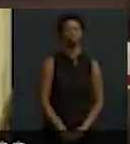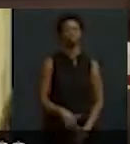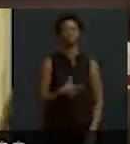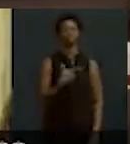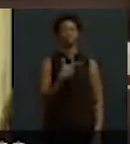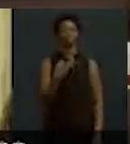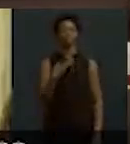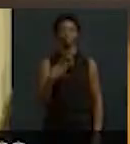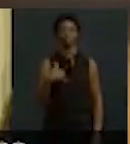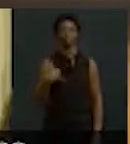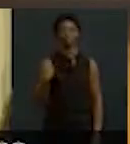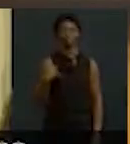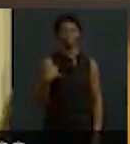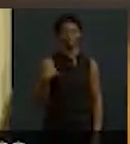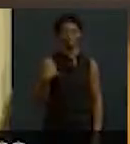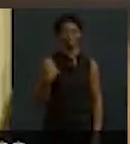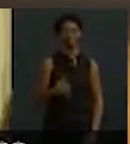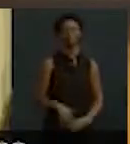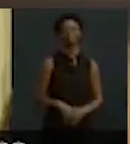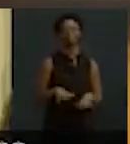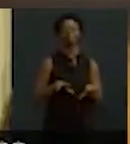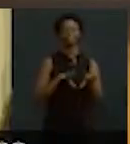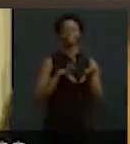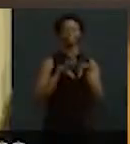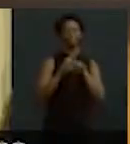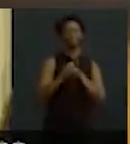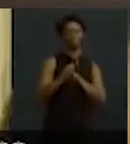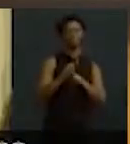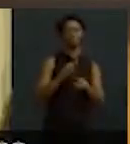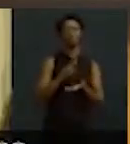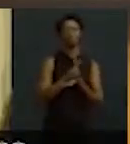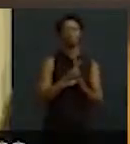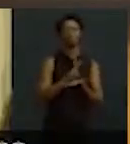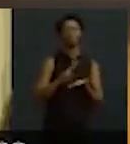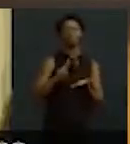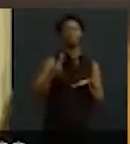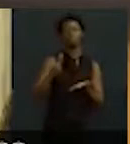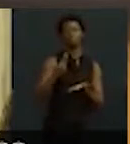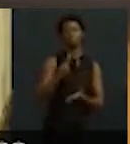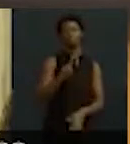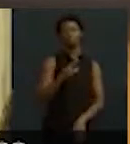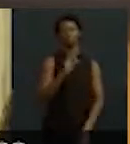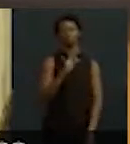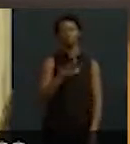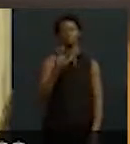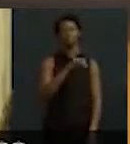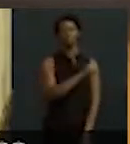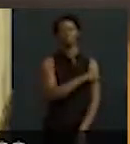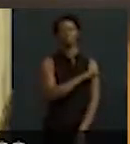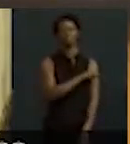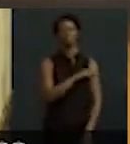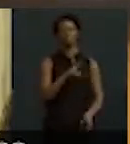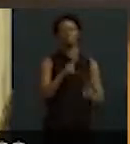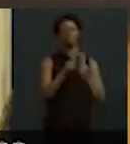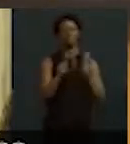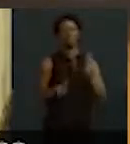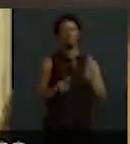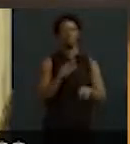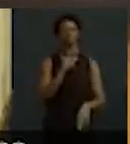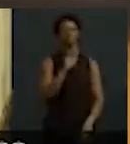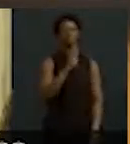23 anos. Formada pela Universidade Federal do Rio de Janeiro, sempre demonstrou